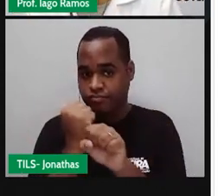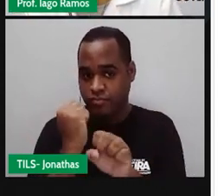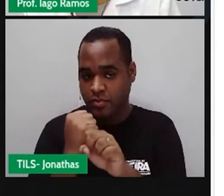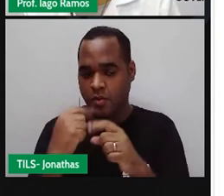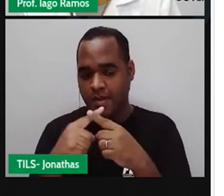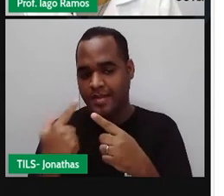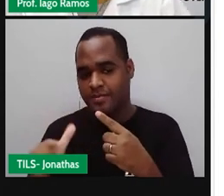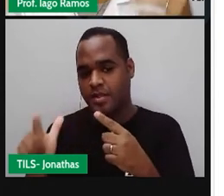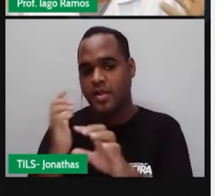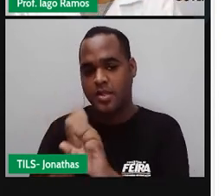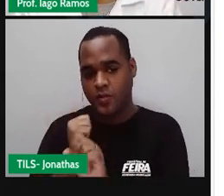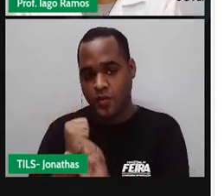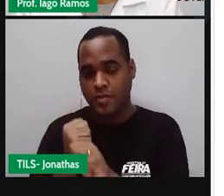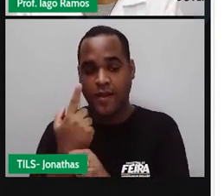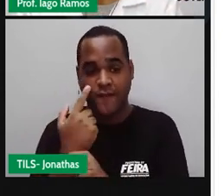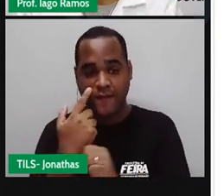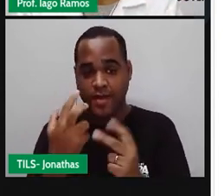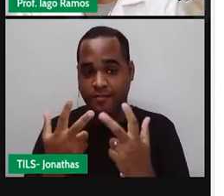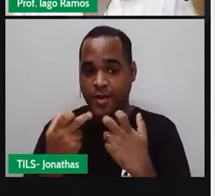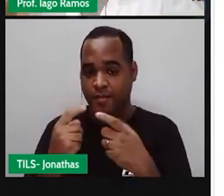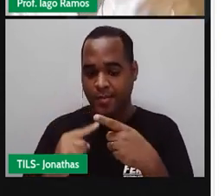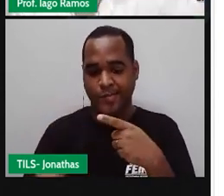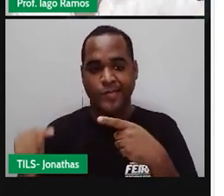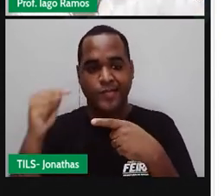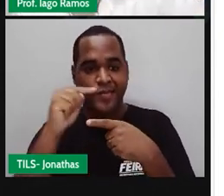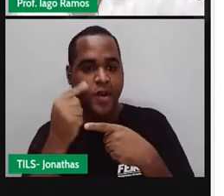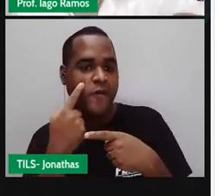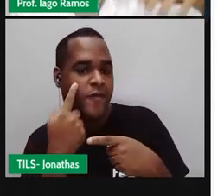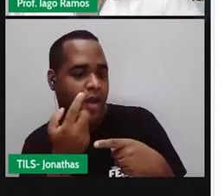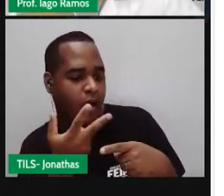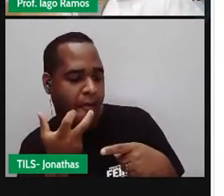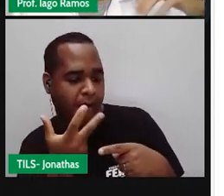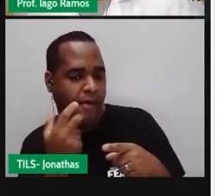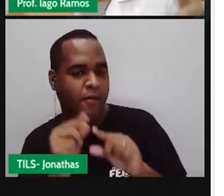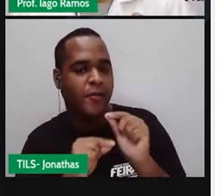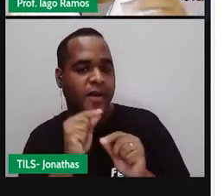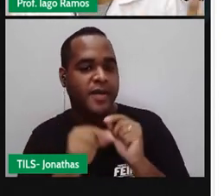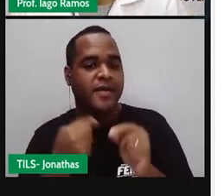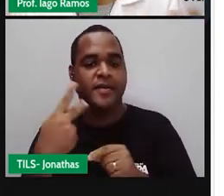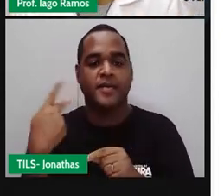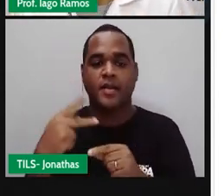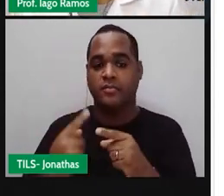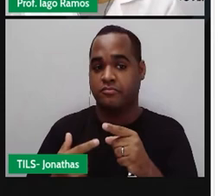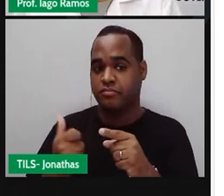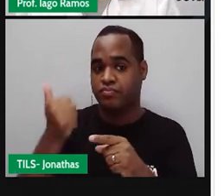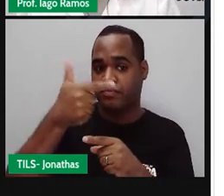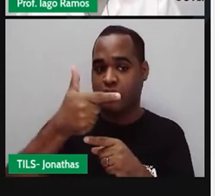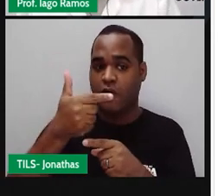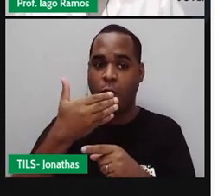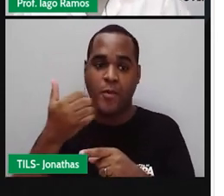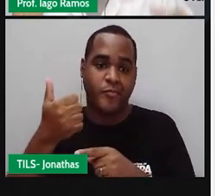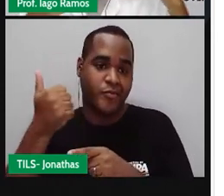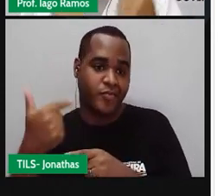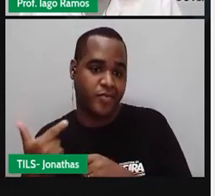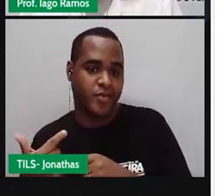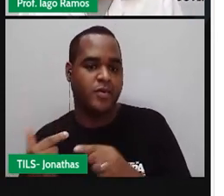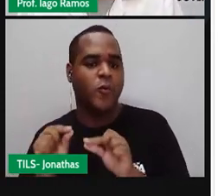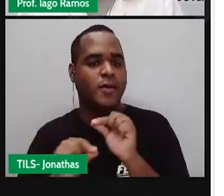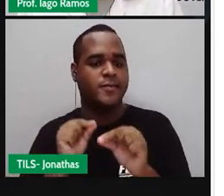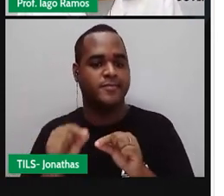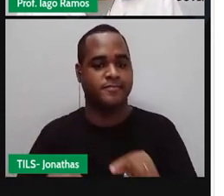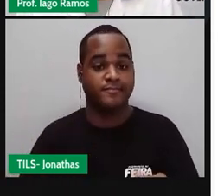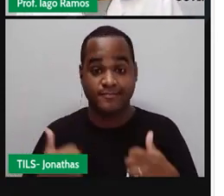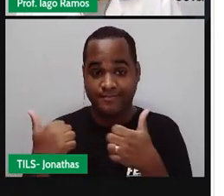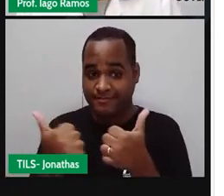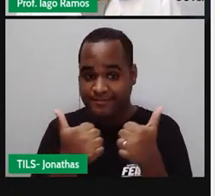parte de baixo ficando igual olhando para parte de cima a gente vai saber quem é que tá sendo o maior ou menor Li O